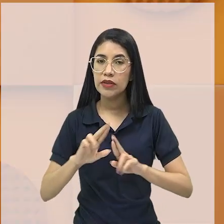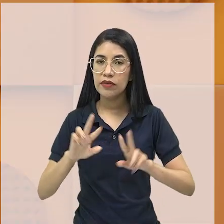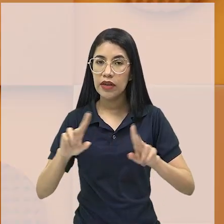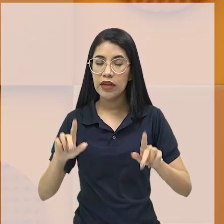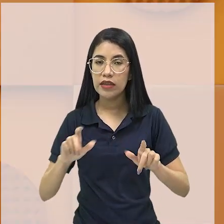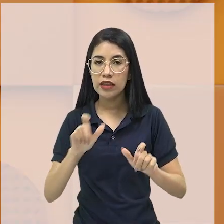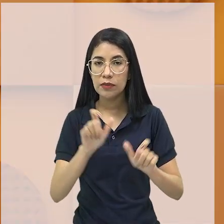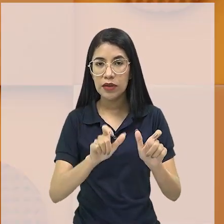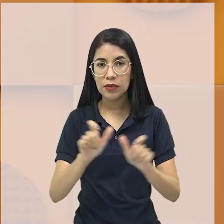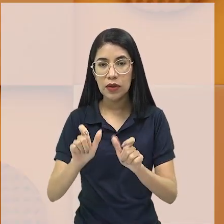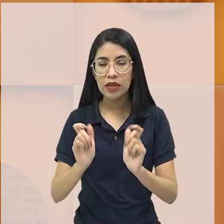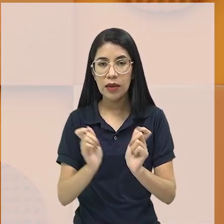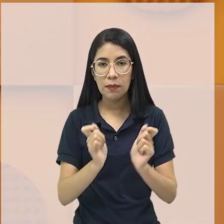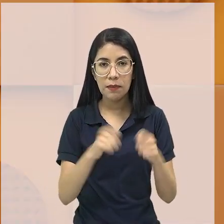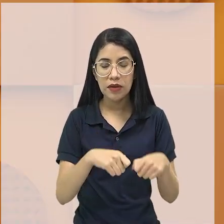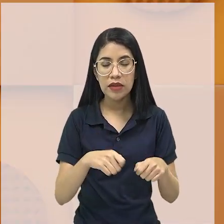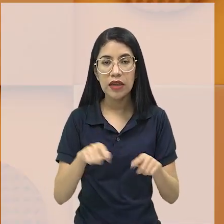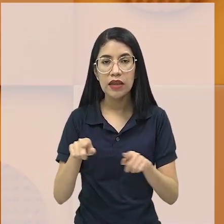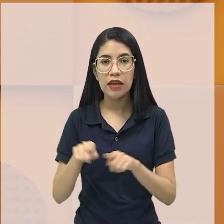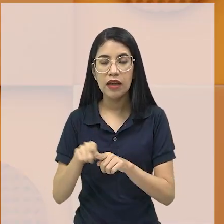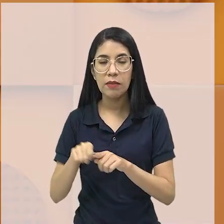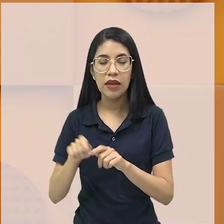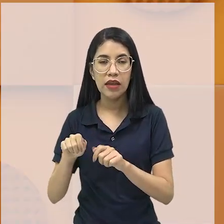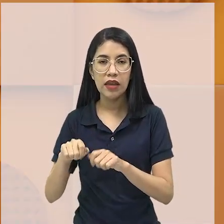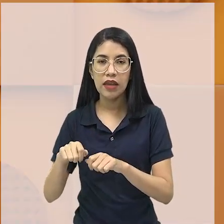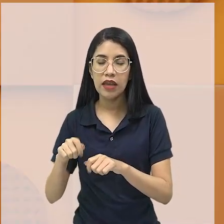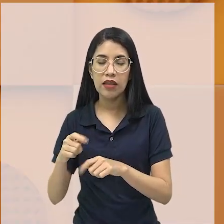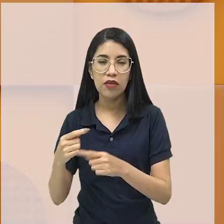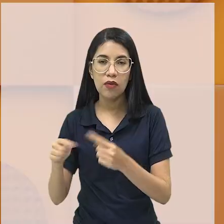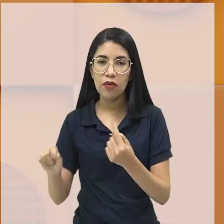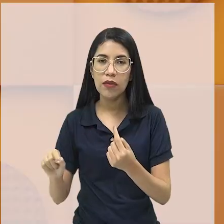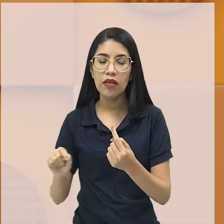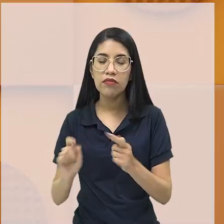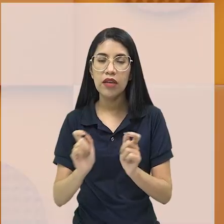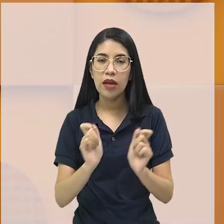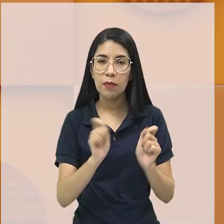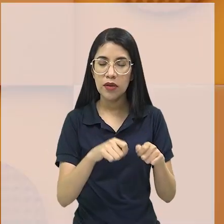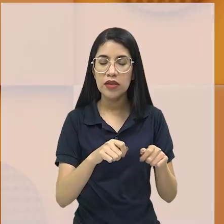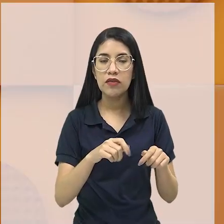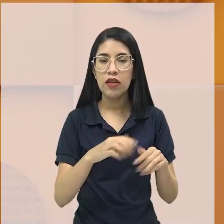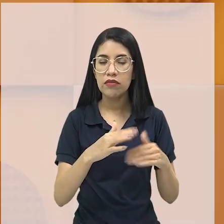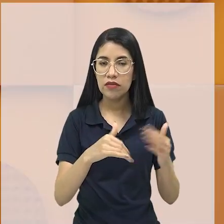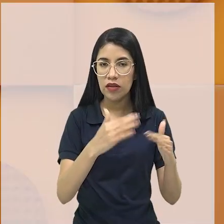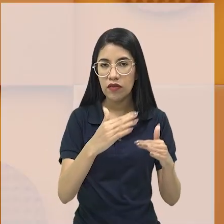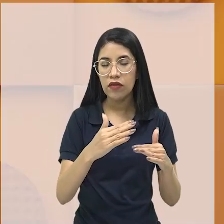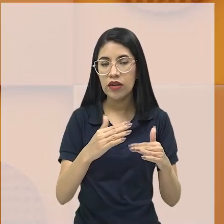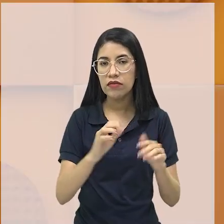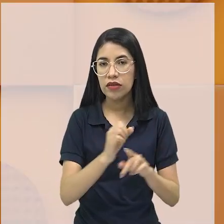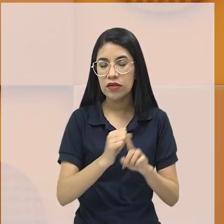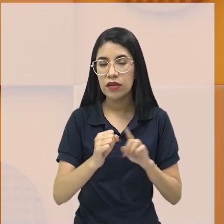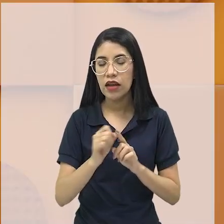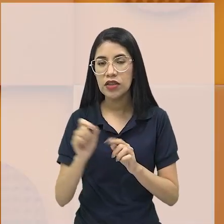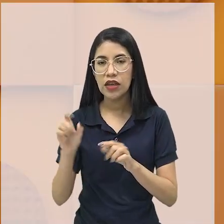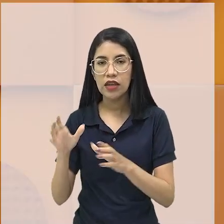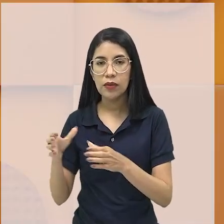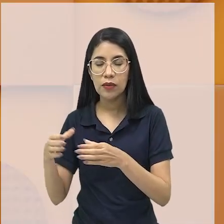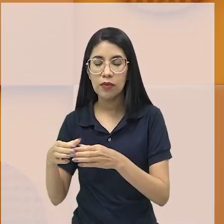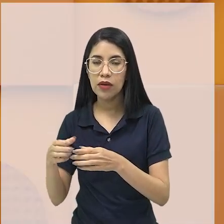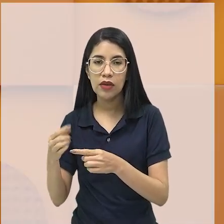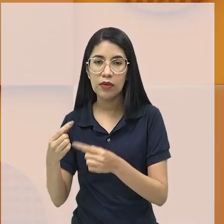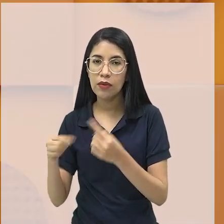pessoas adequadas e pessoas inadequadas ao desenvolvimento daquela sociedade. Tanto é